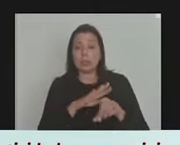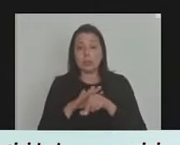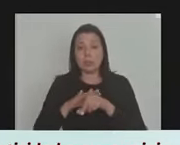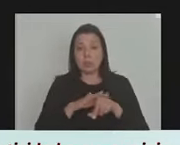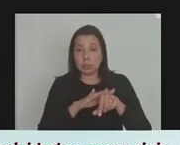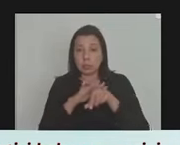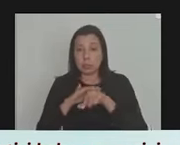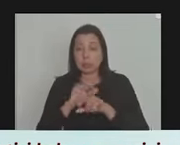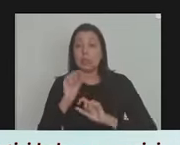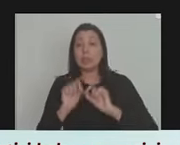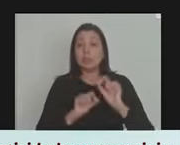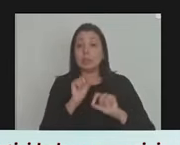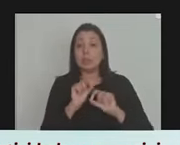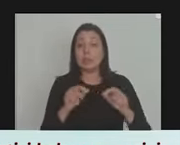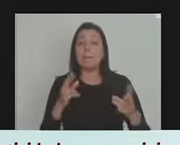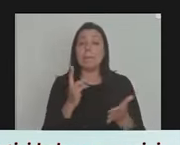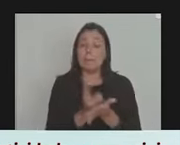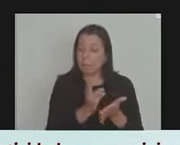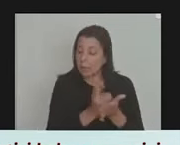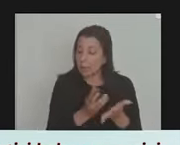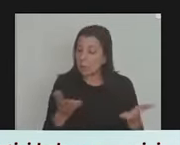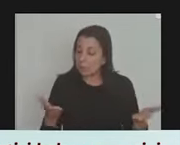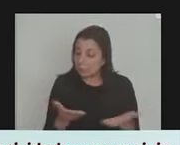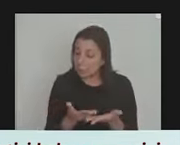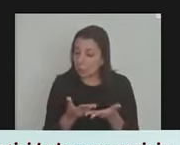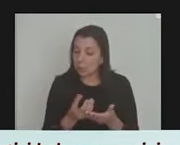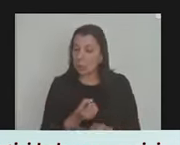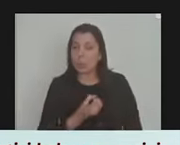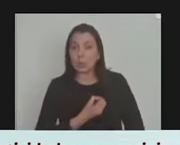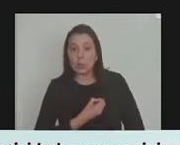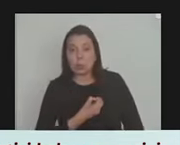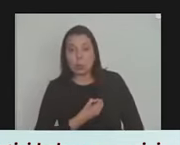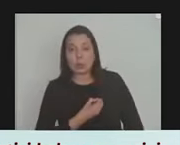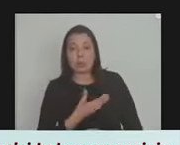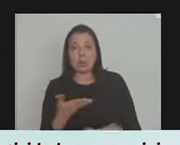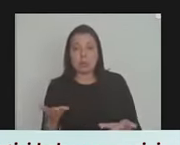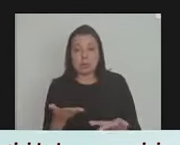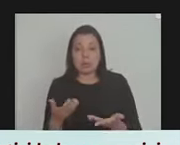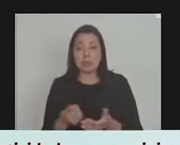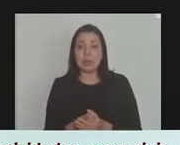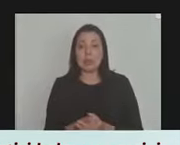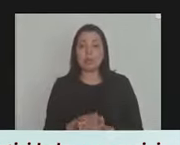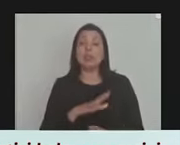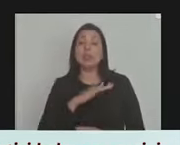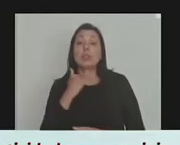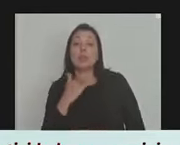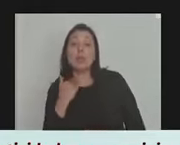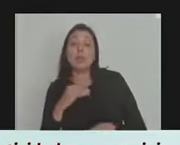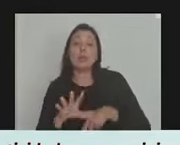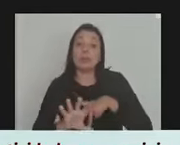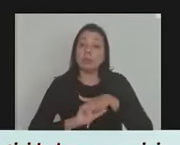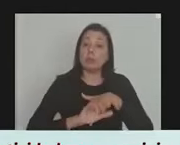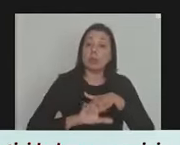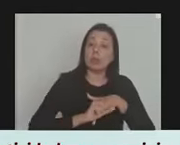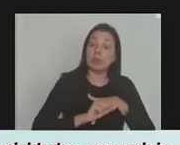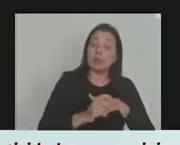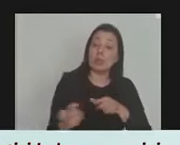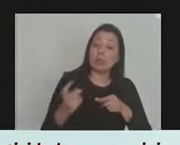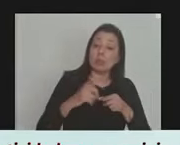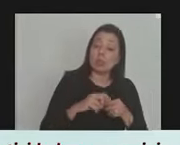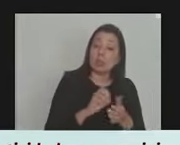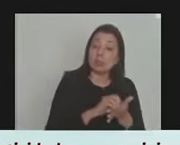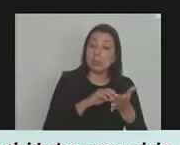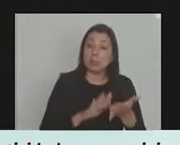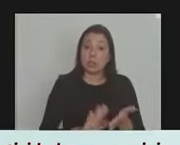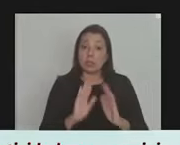que, mesmo numa situação de números em decadência, de óbitos e de contaminações, ao retomar suas atividades